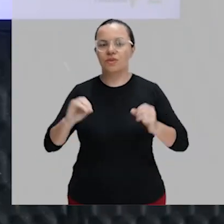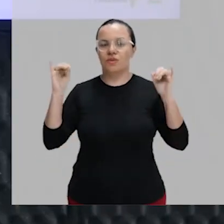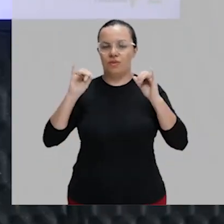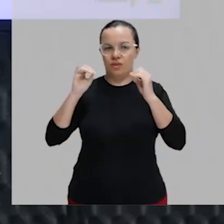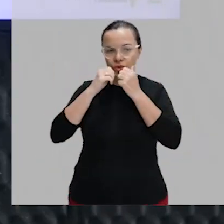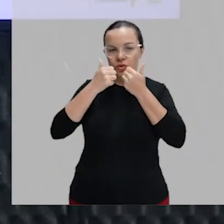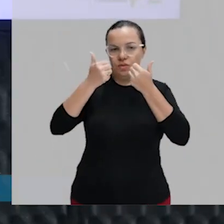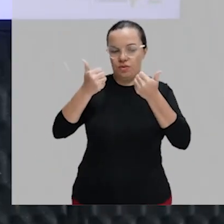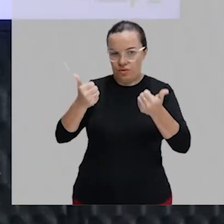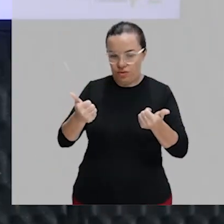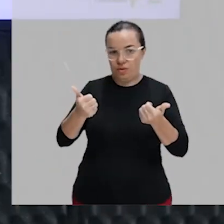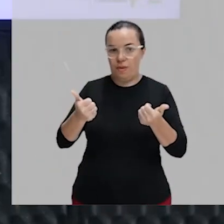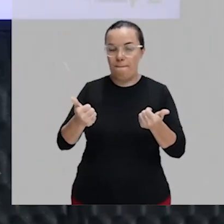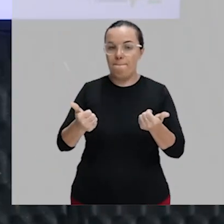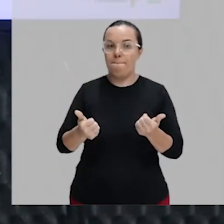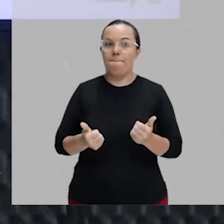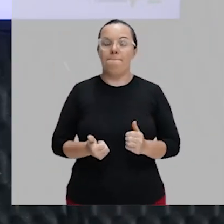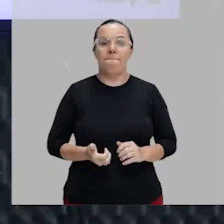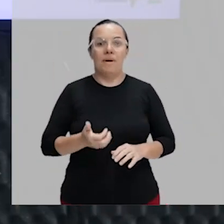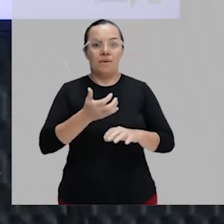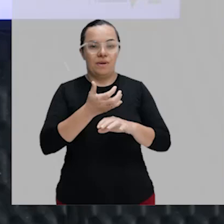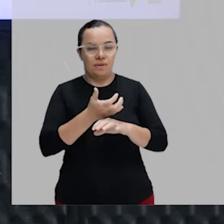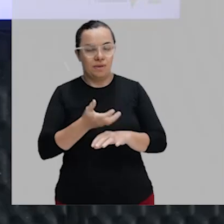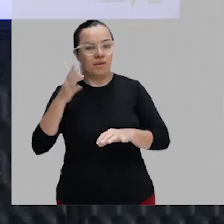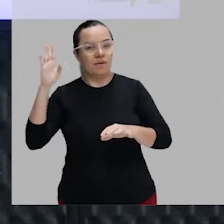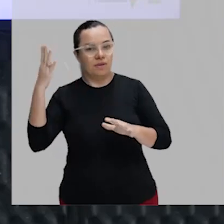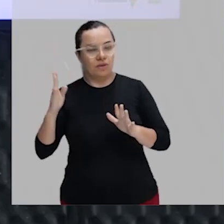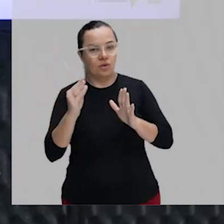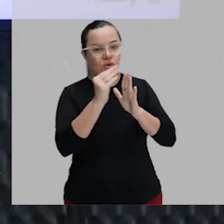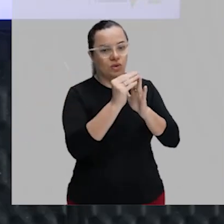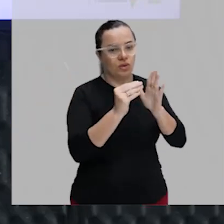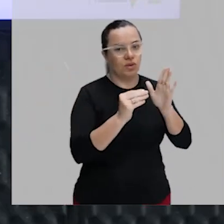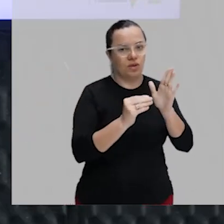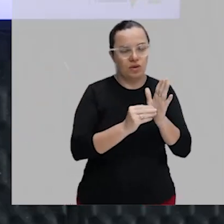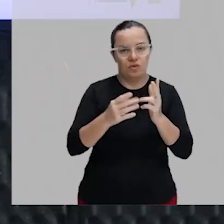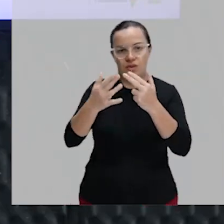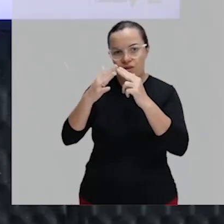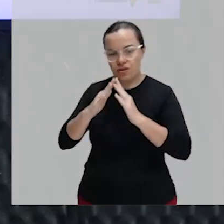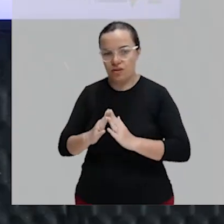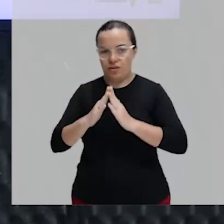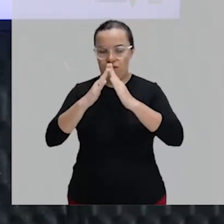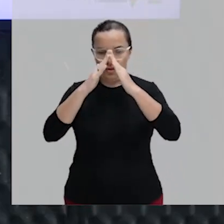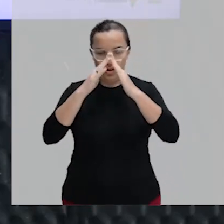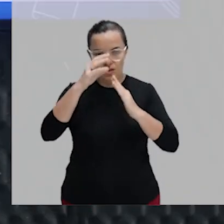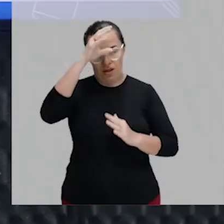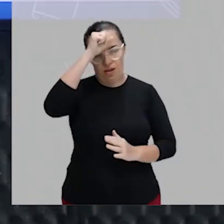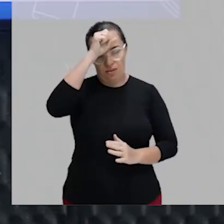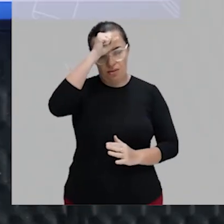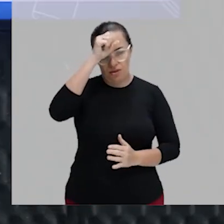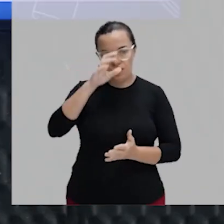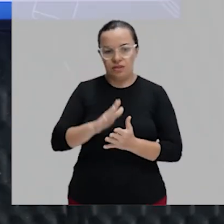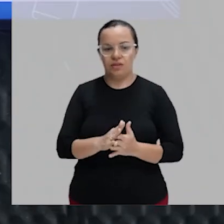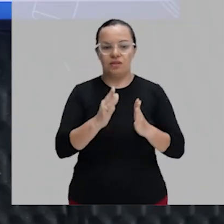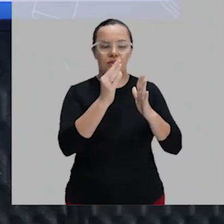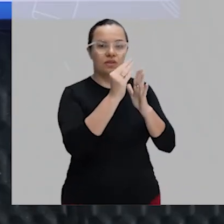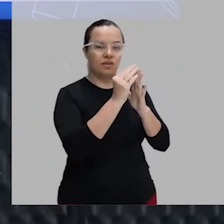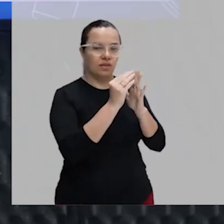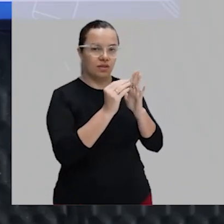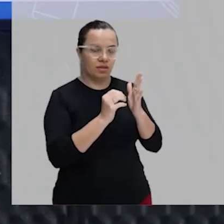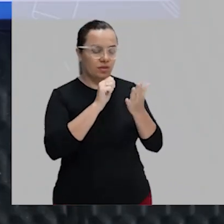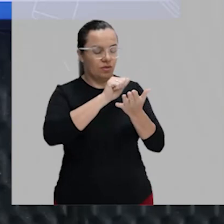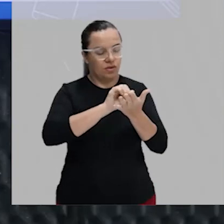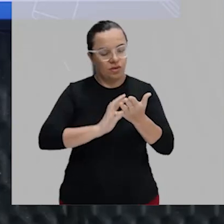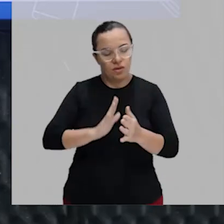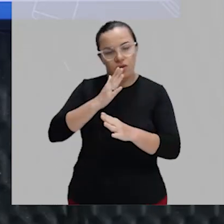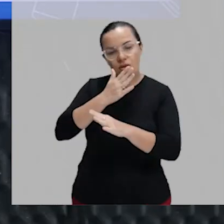pessoal, tudo bem? Vamos para mais uma aula de biologia, fiquem em casa aprendendo. Nessa aula, pessoal, nós vamos agora